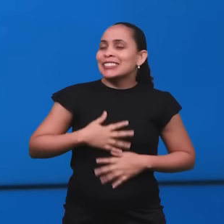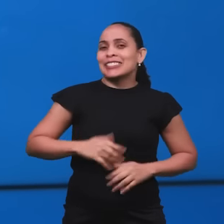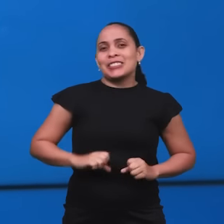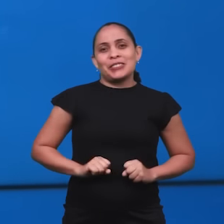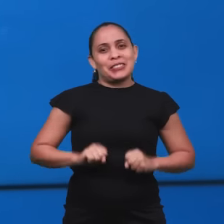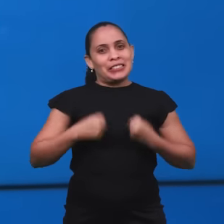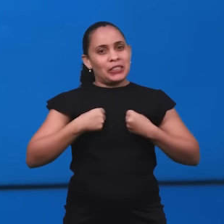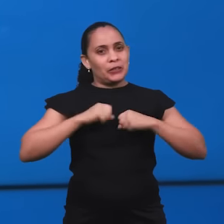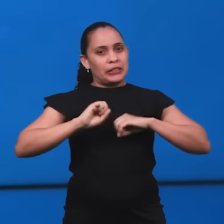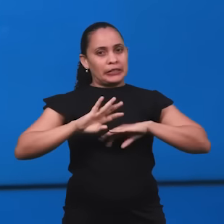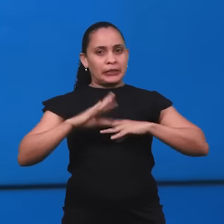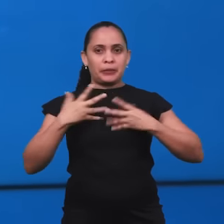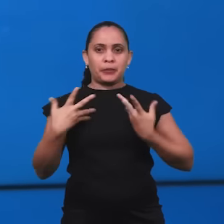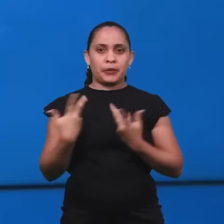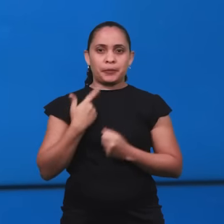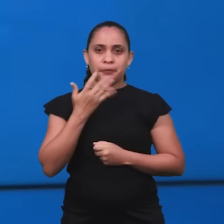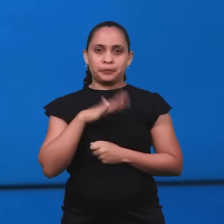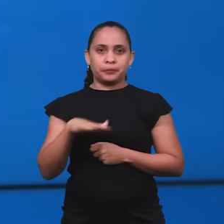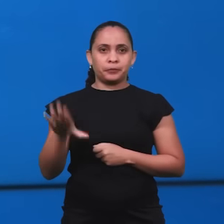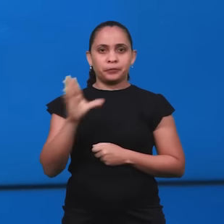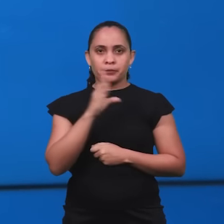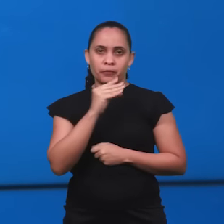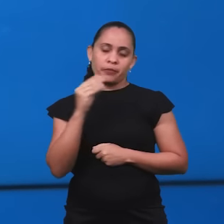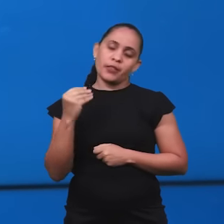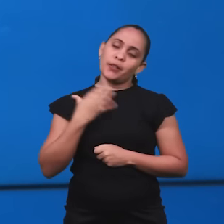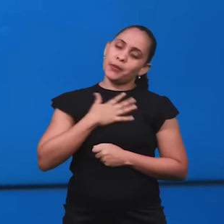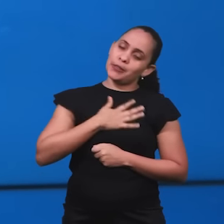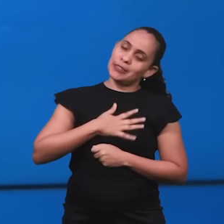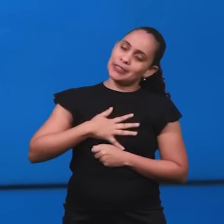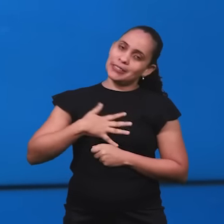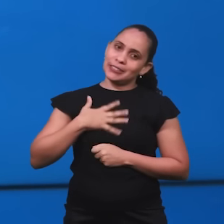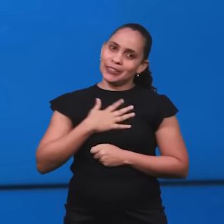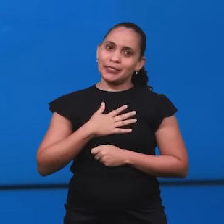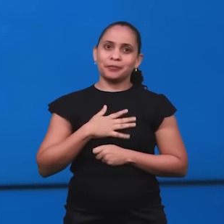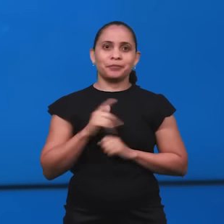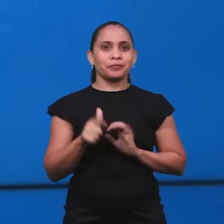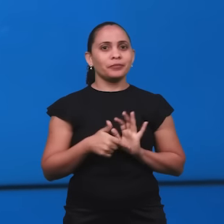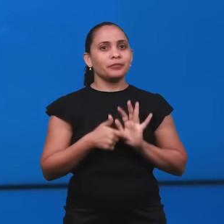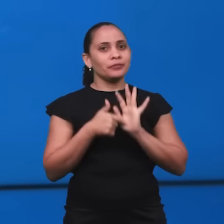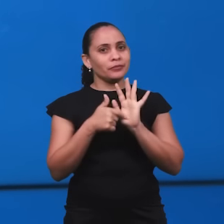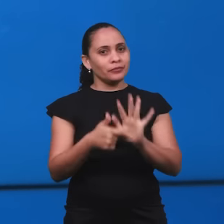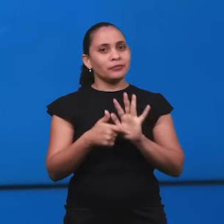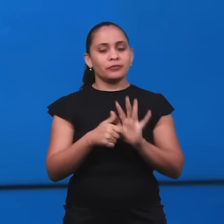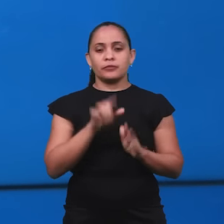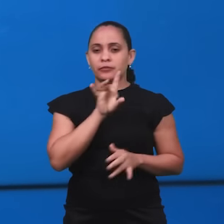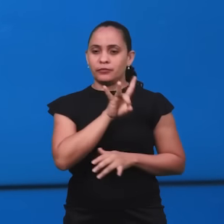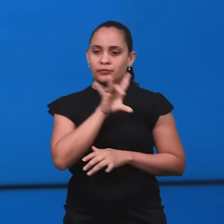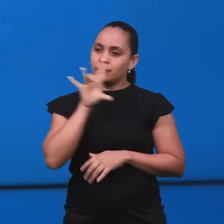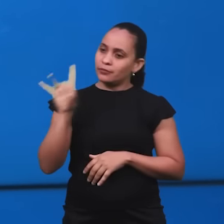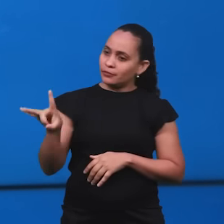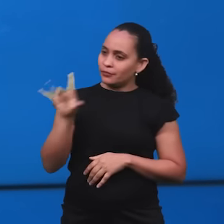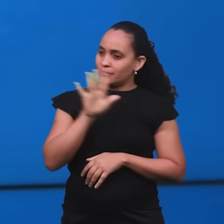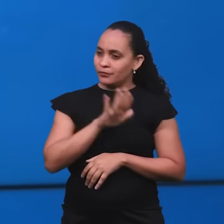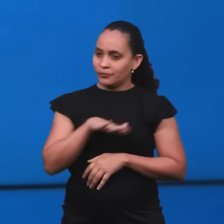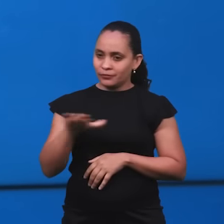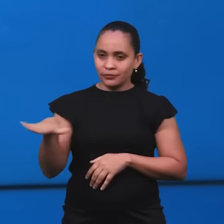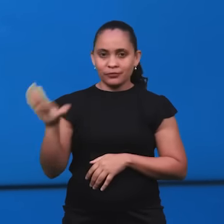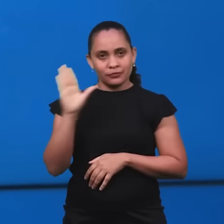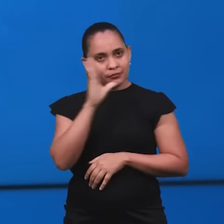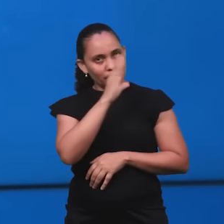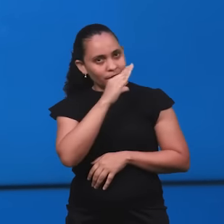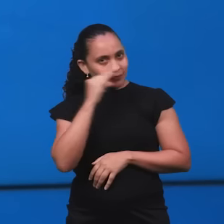crianças intermediárias e adolescentes. Eu gostei muito da colocação feita por cada uma das crianças intermediárias e